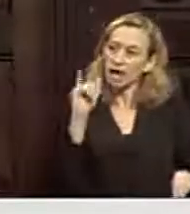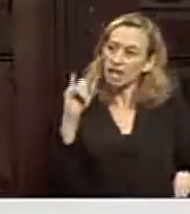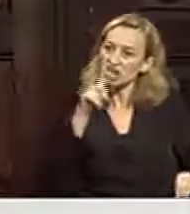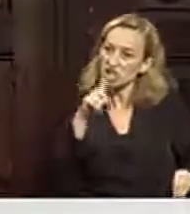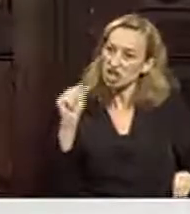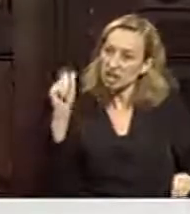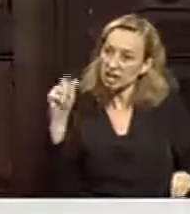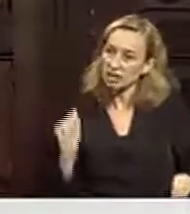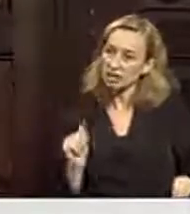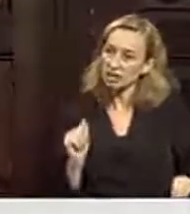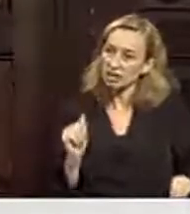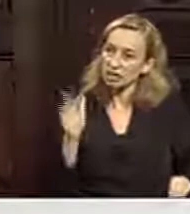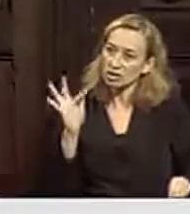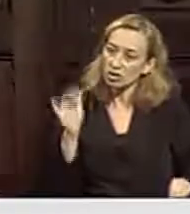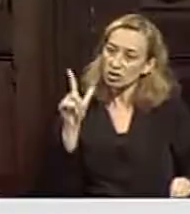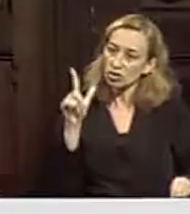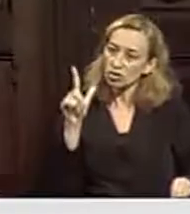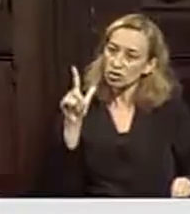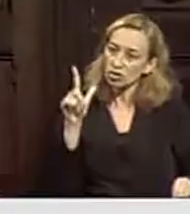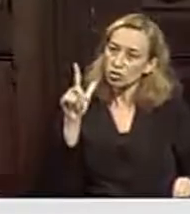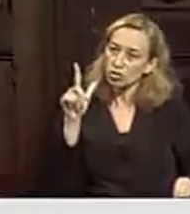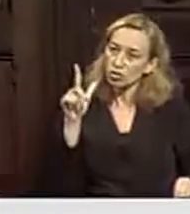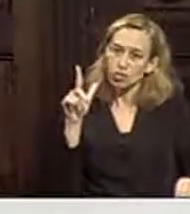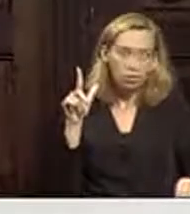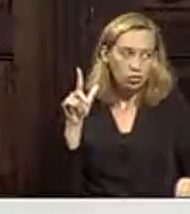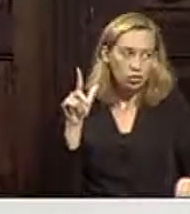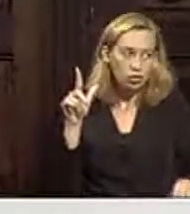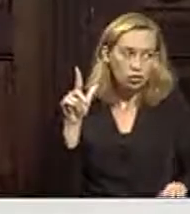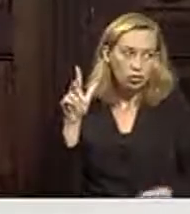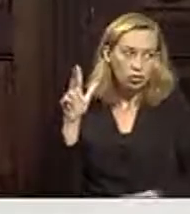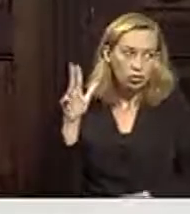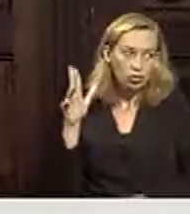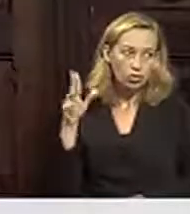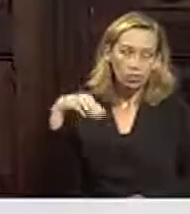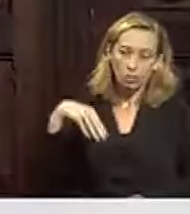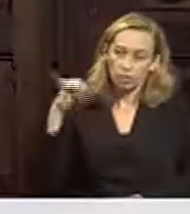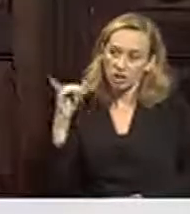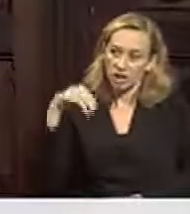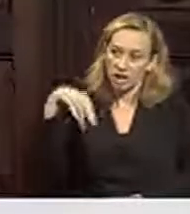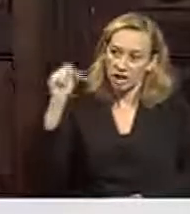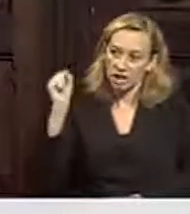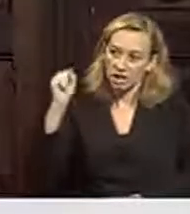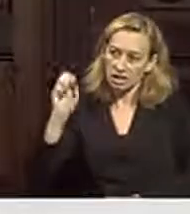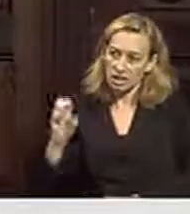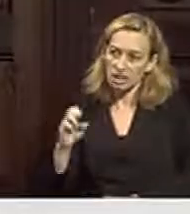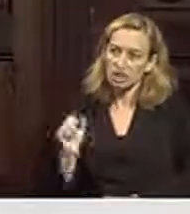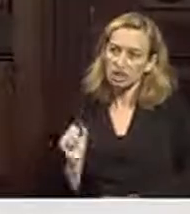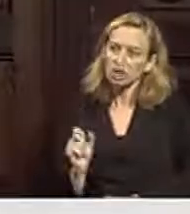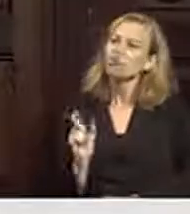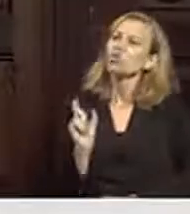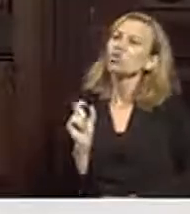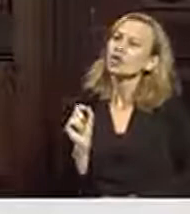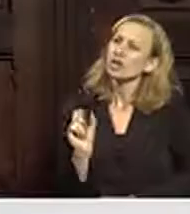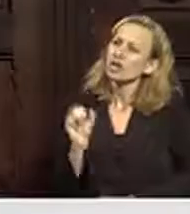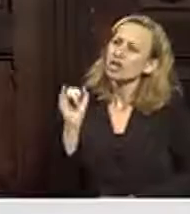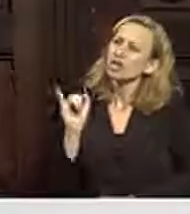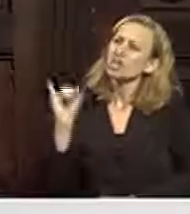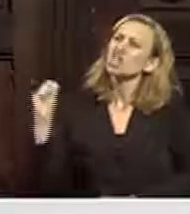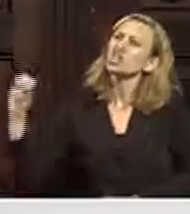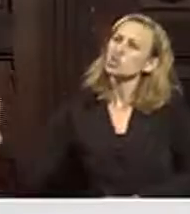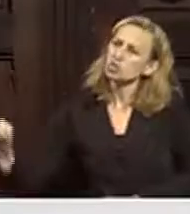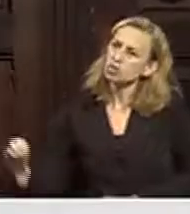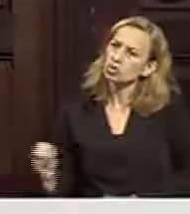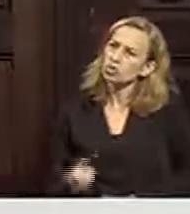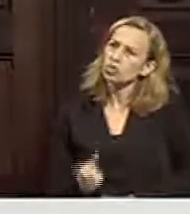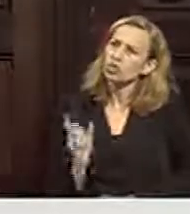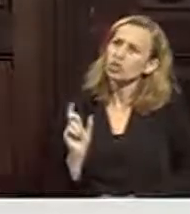sem autorização de ninguém. Que é isso? O que este homem está pensando que ele